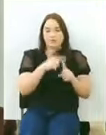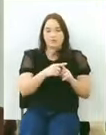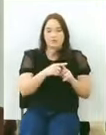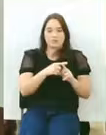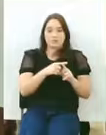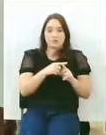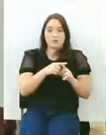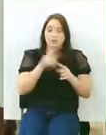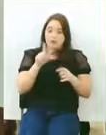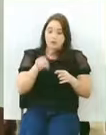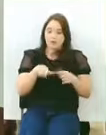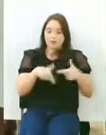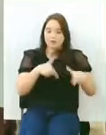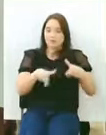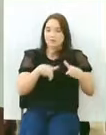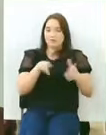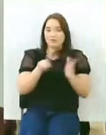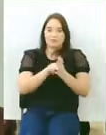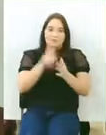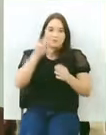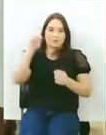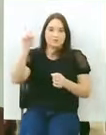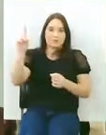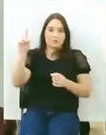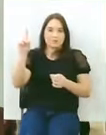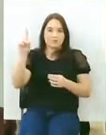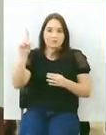igreja, para Deus.